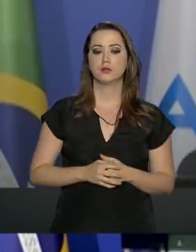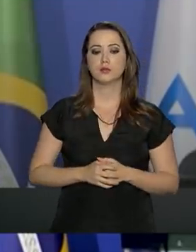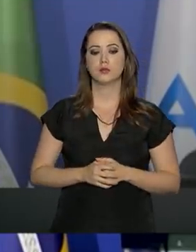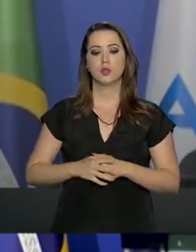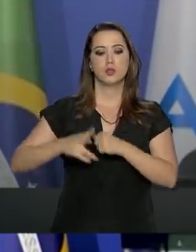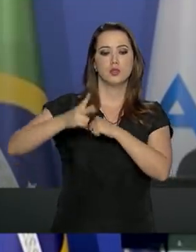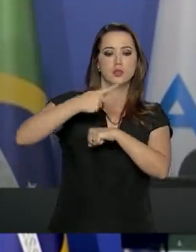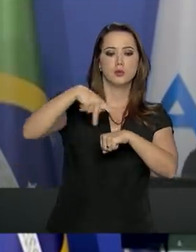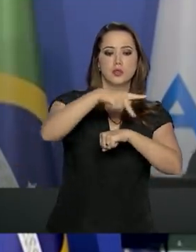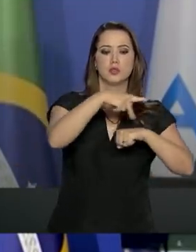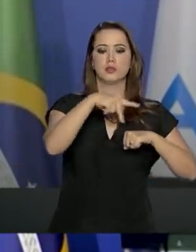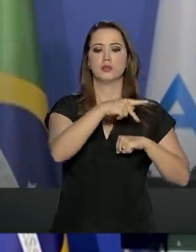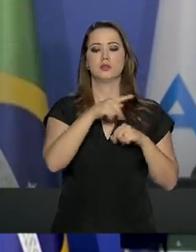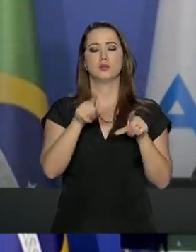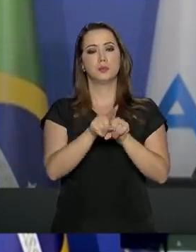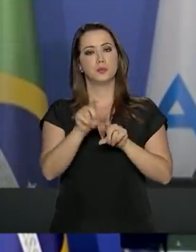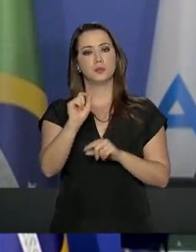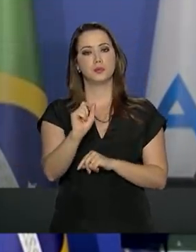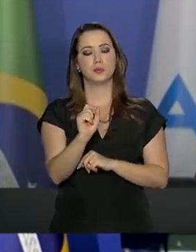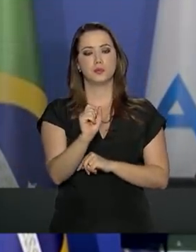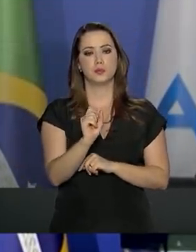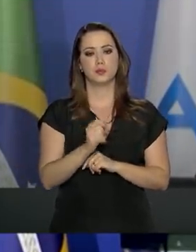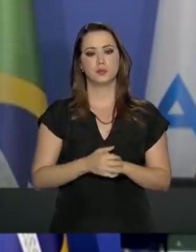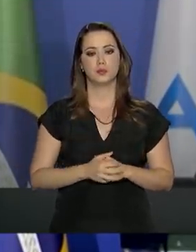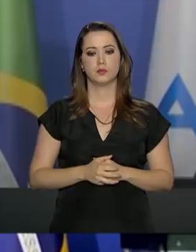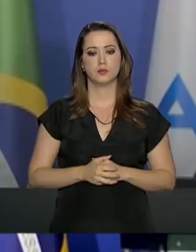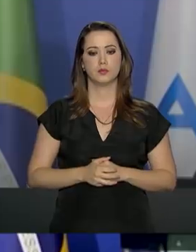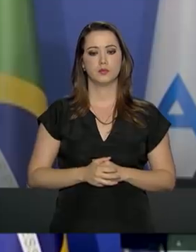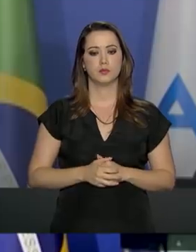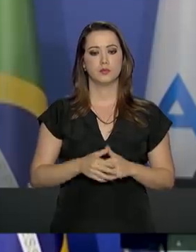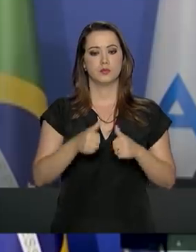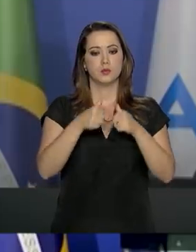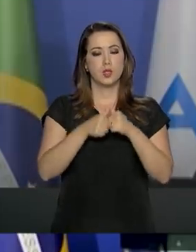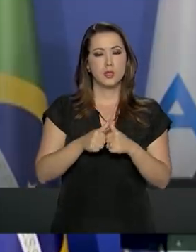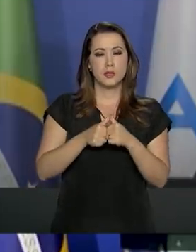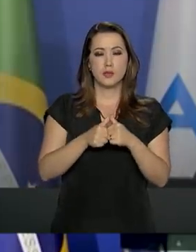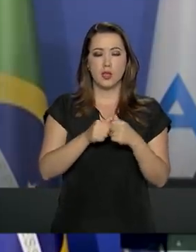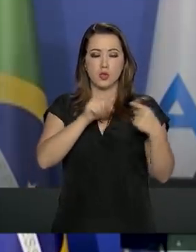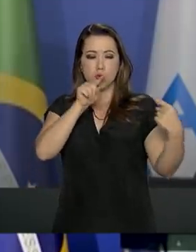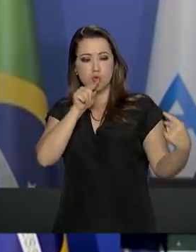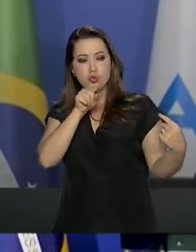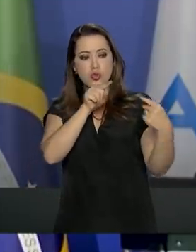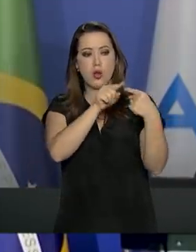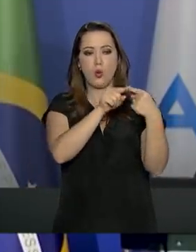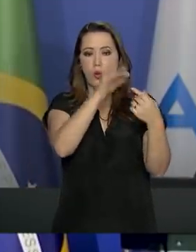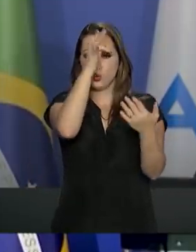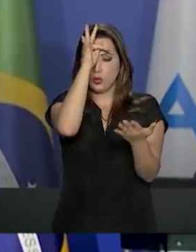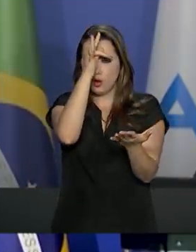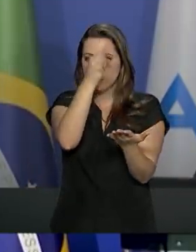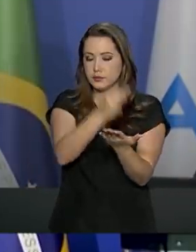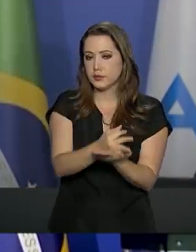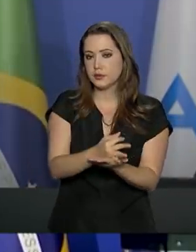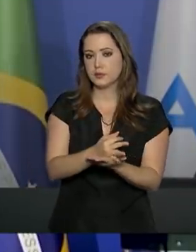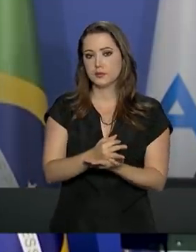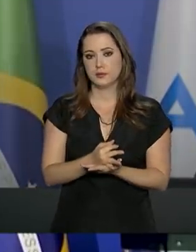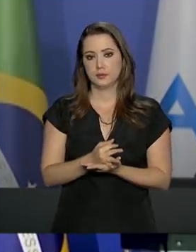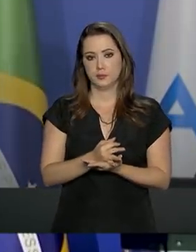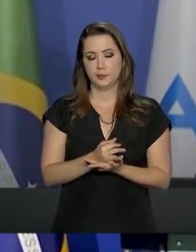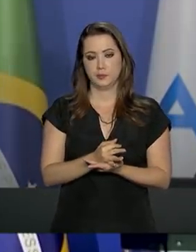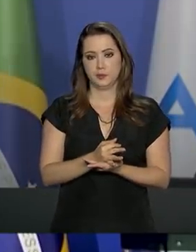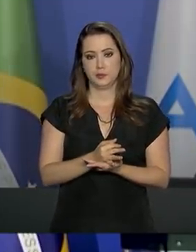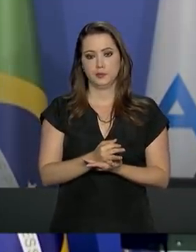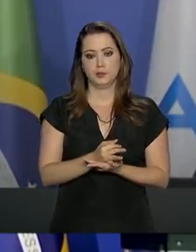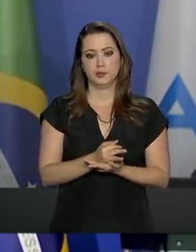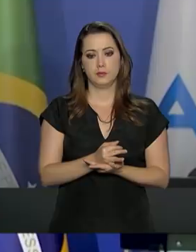de países. This is why we're closer and closer. Que estejam alinhados conosco na fé. To countries who are aligned with us